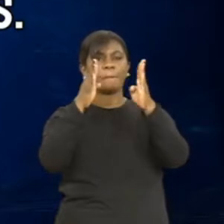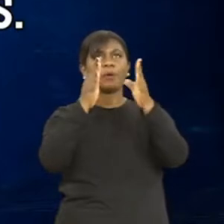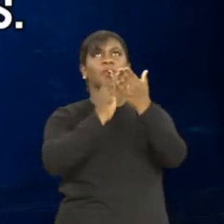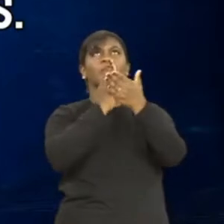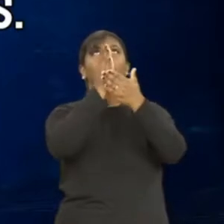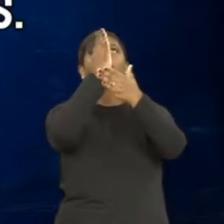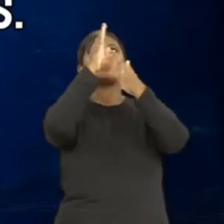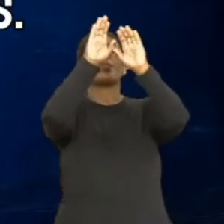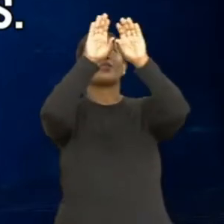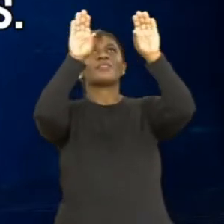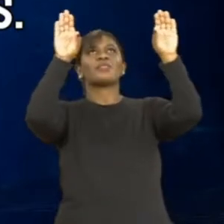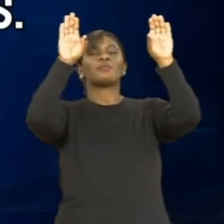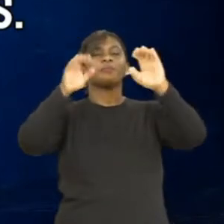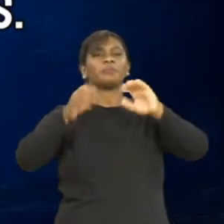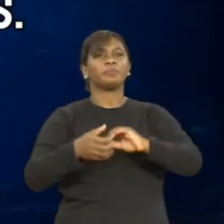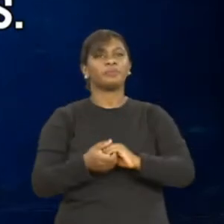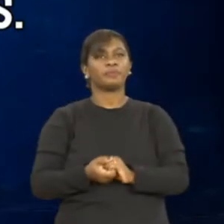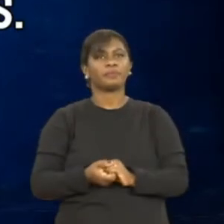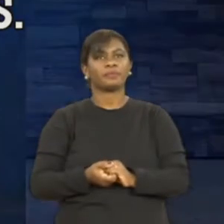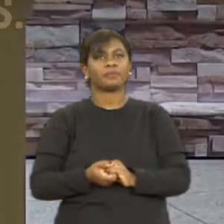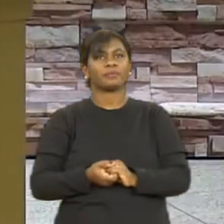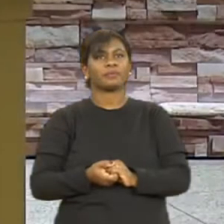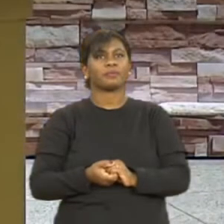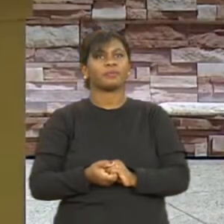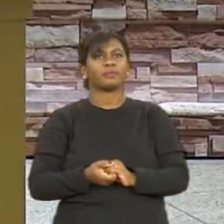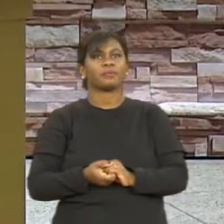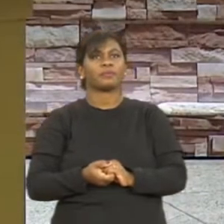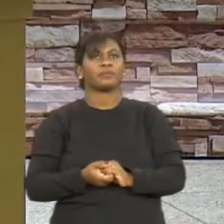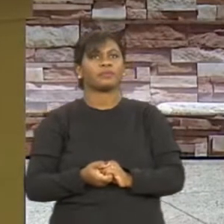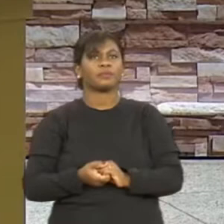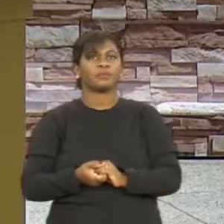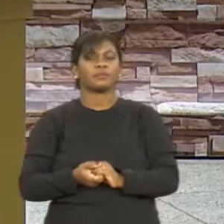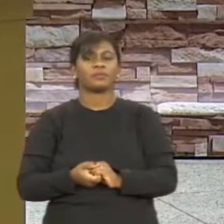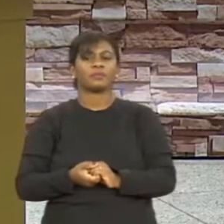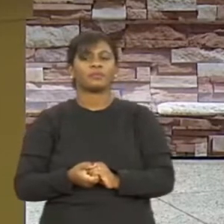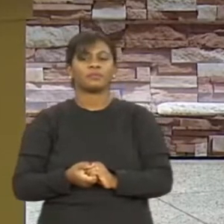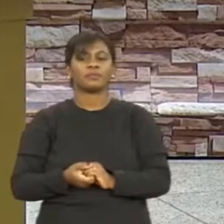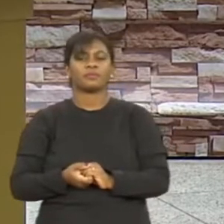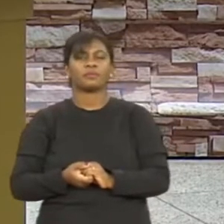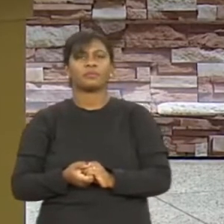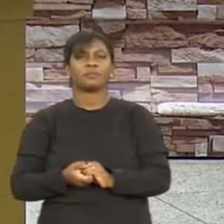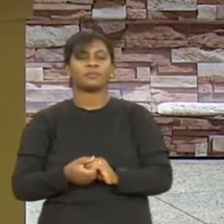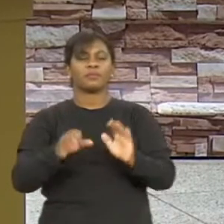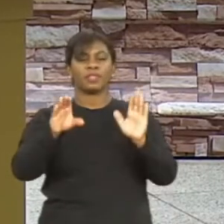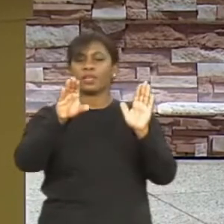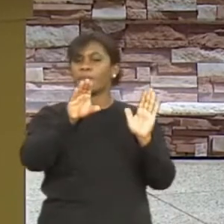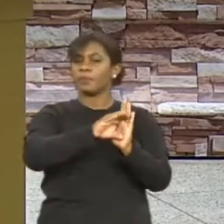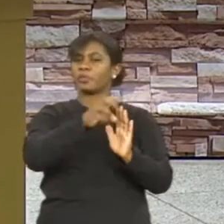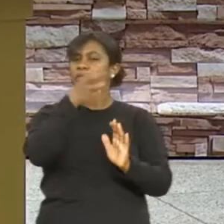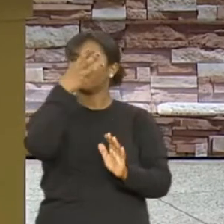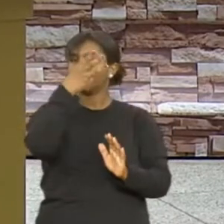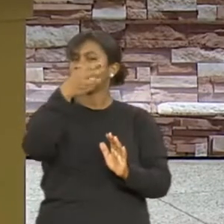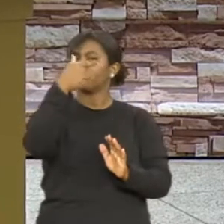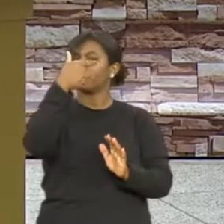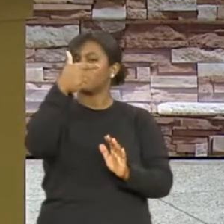céus. Agora, passe aí duas páginas, mais ou menos, ou três para frente. Vá no capítulo 32.